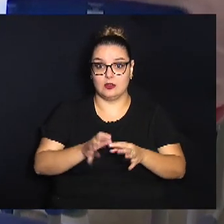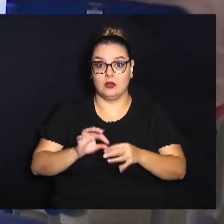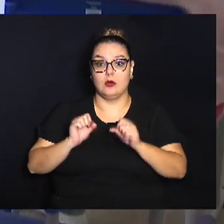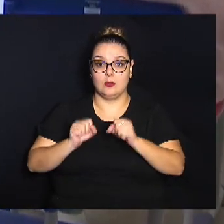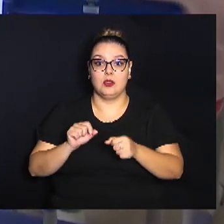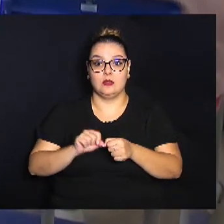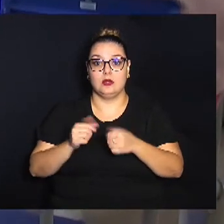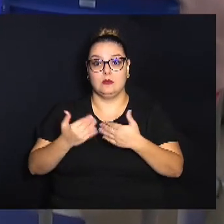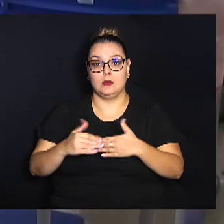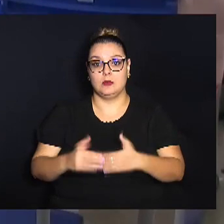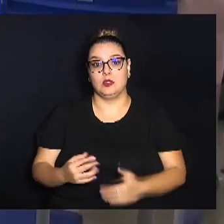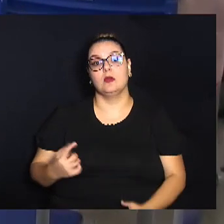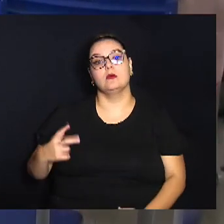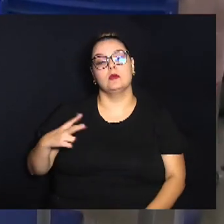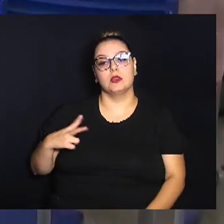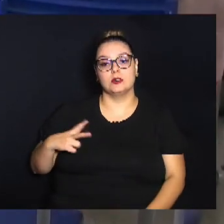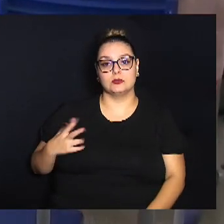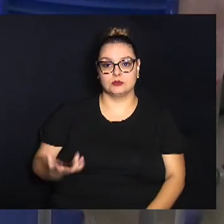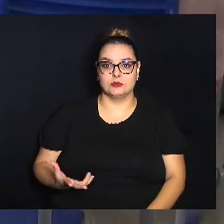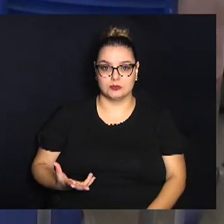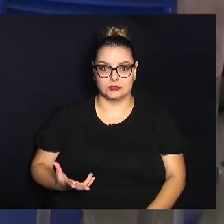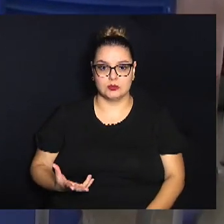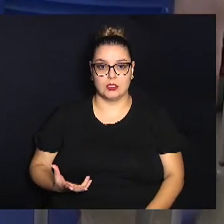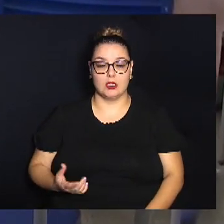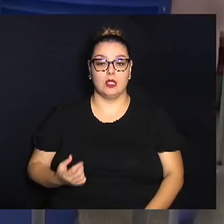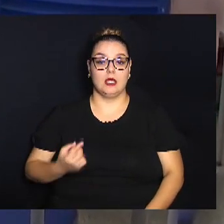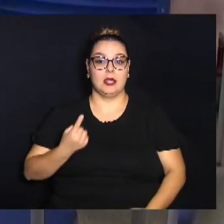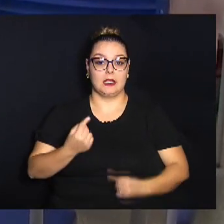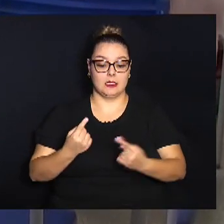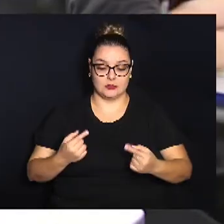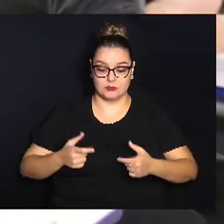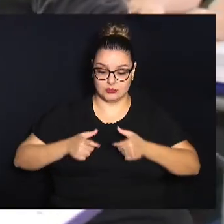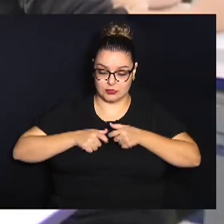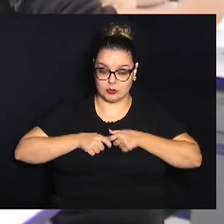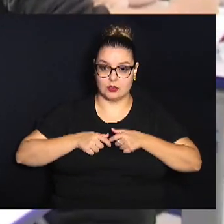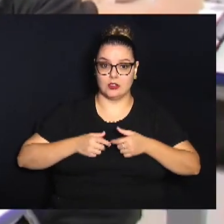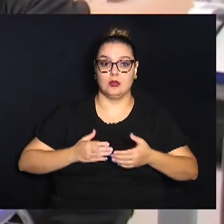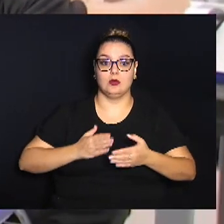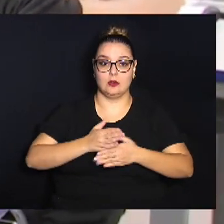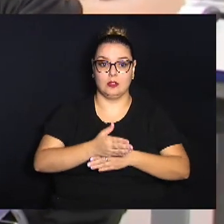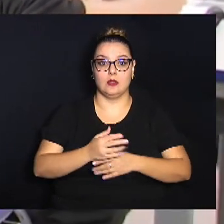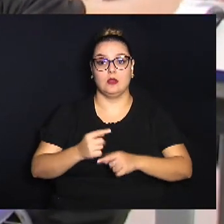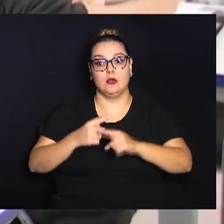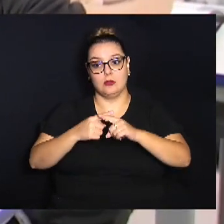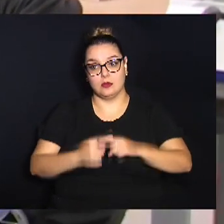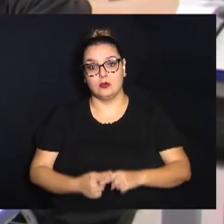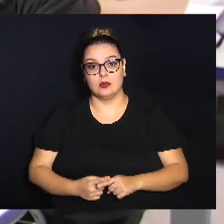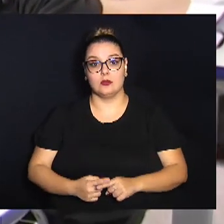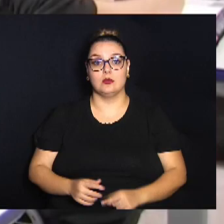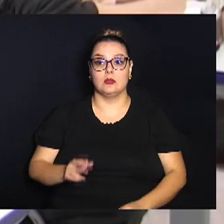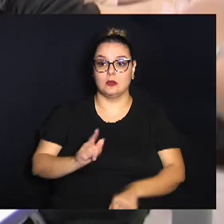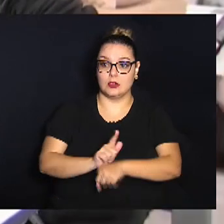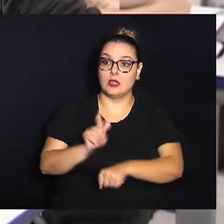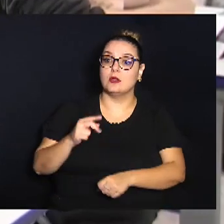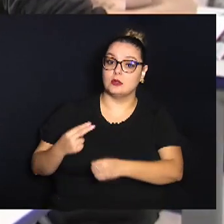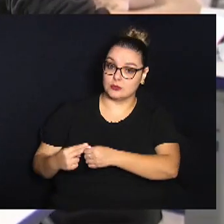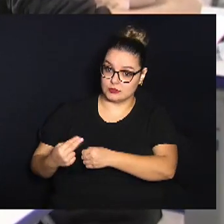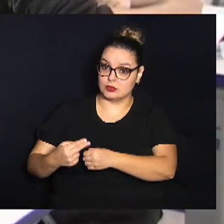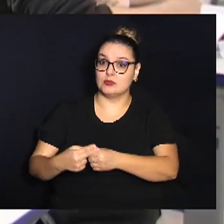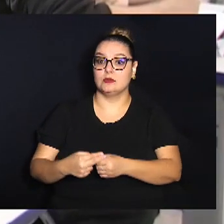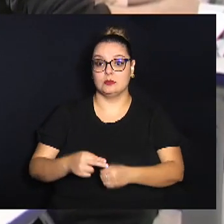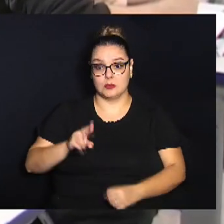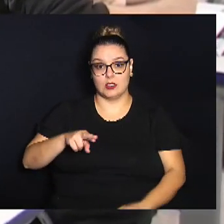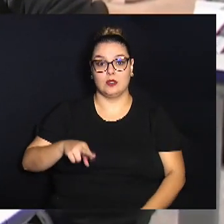prova individual. Os participantes que conquistarem medalhas poderão concorrer às vagas em cursos de graduação na Unicamp por meio